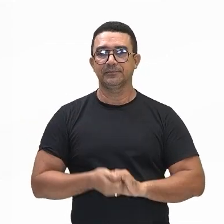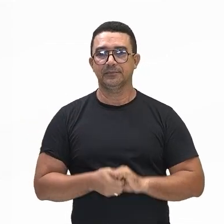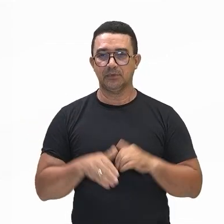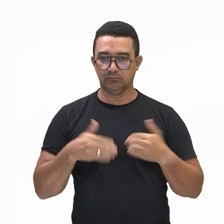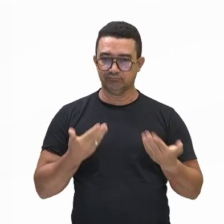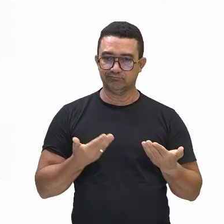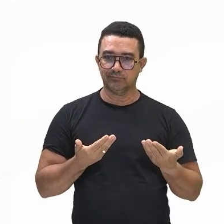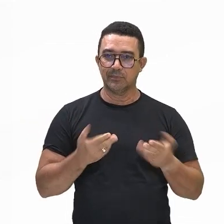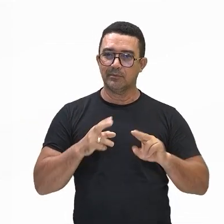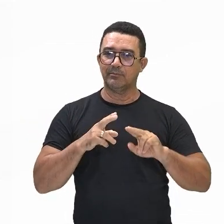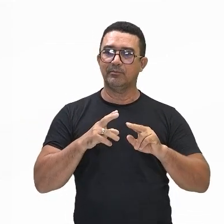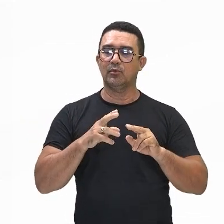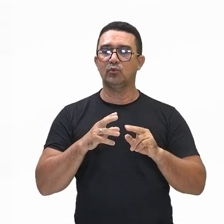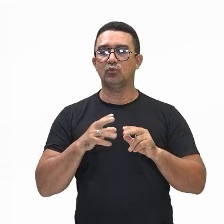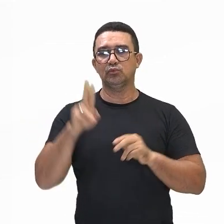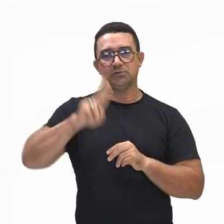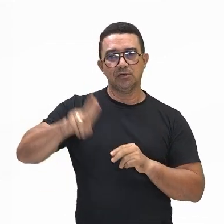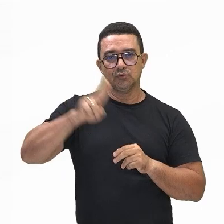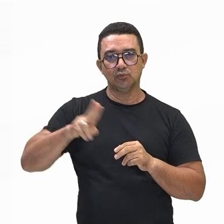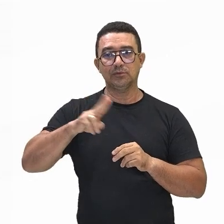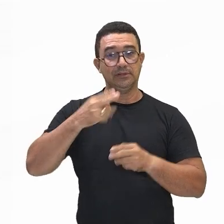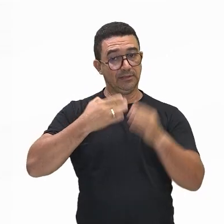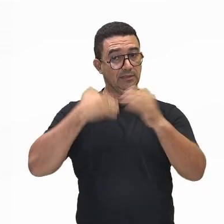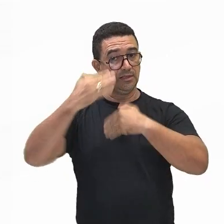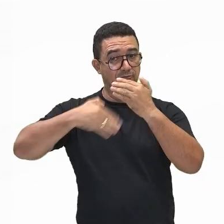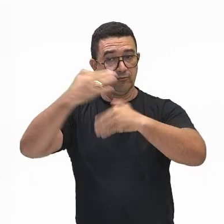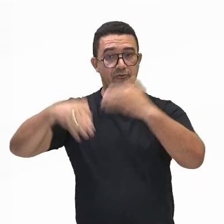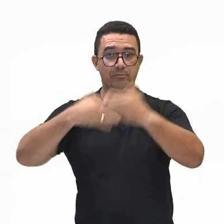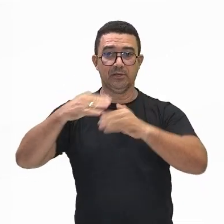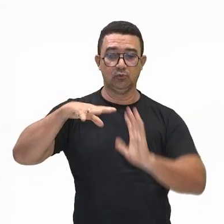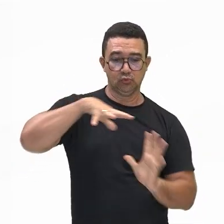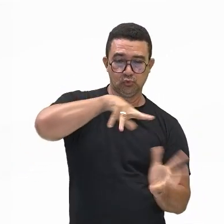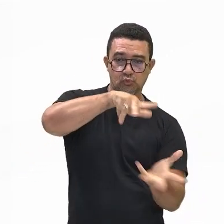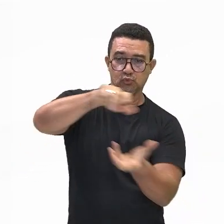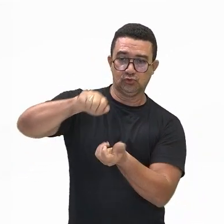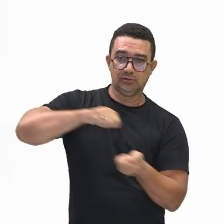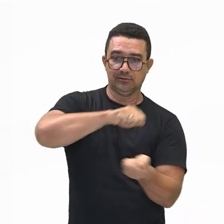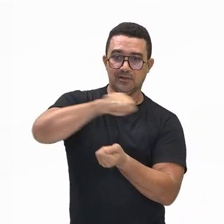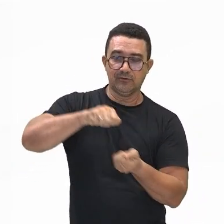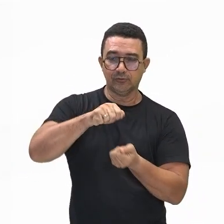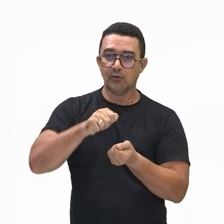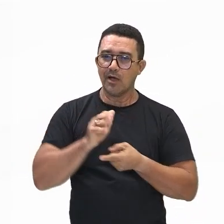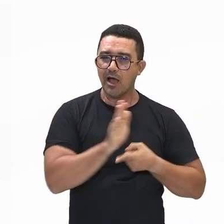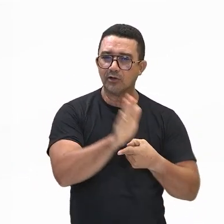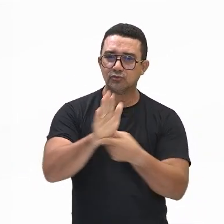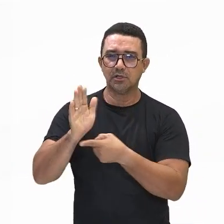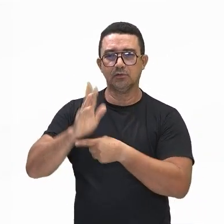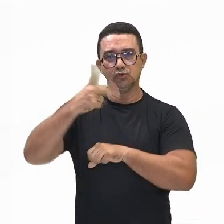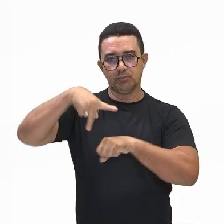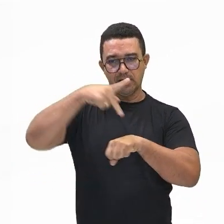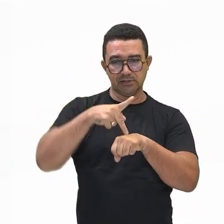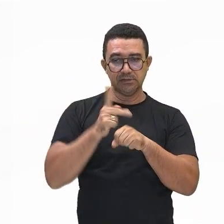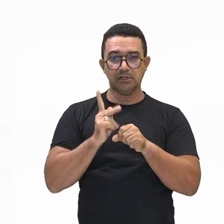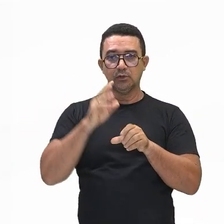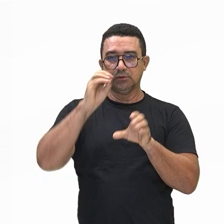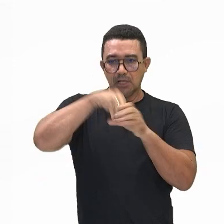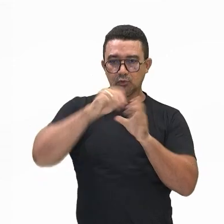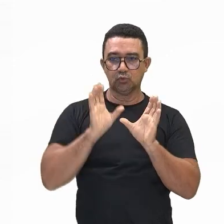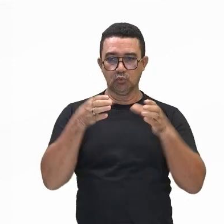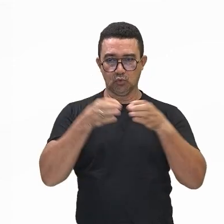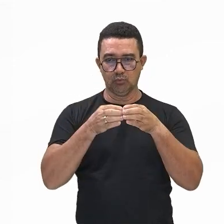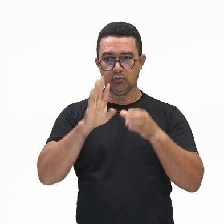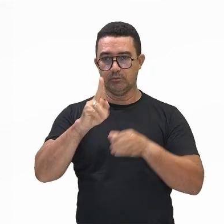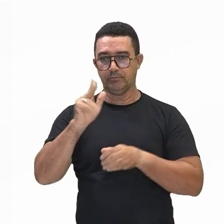do desenvolvimento sustentável, beneficiando, gente, não somente ali os países membros que fazem parte do BRICS, mas